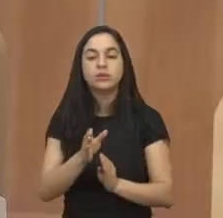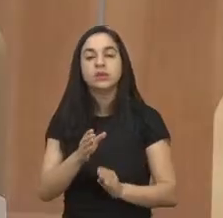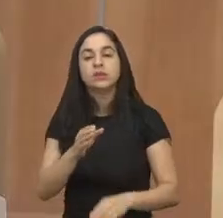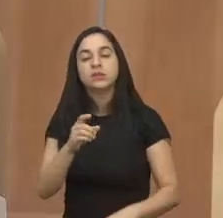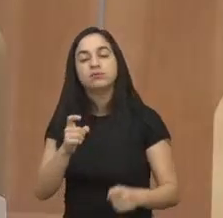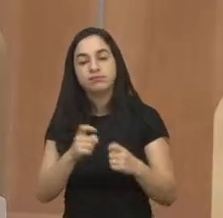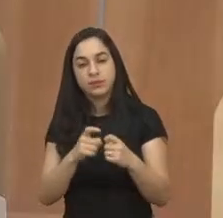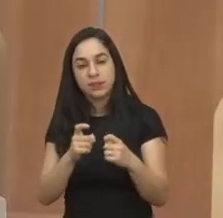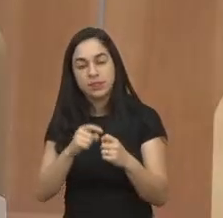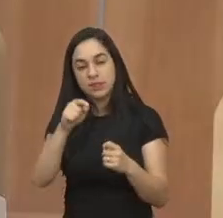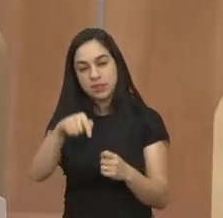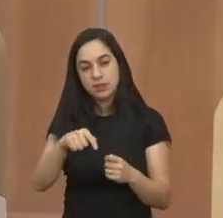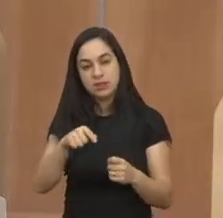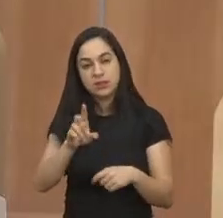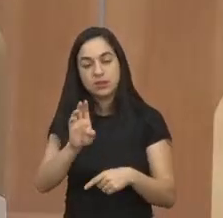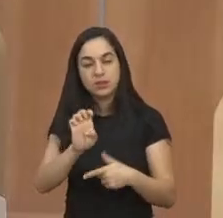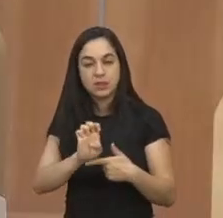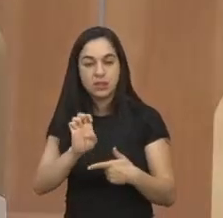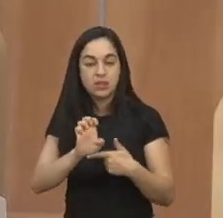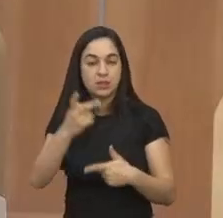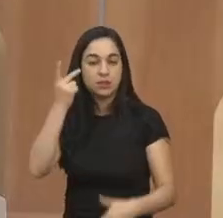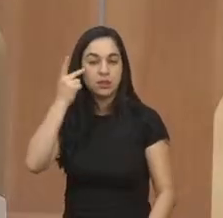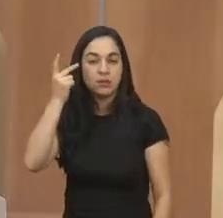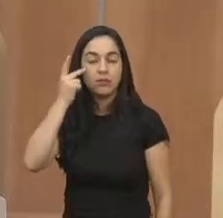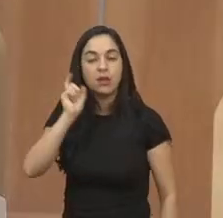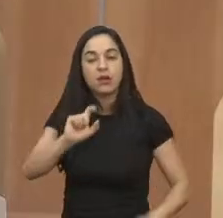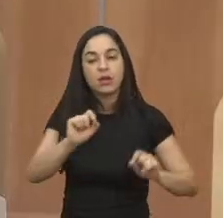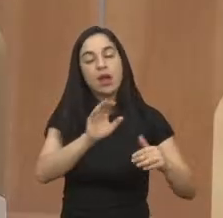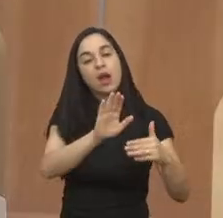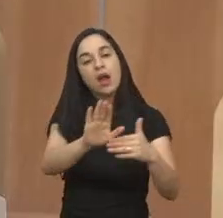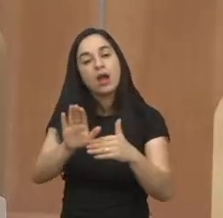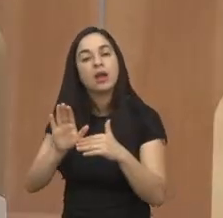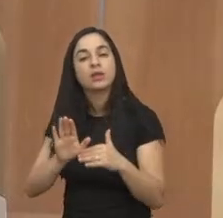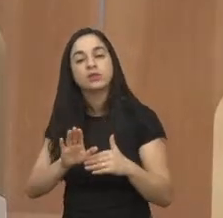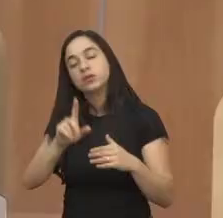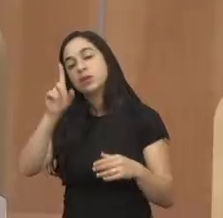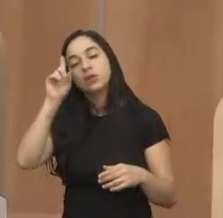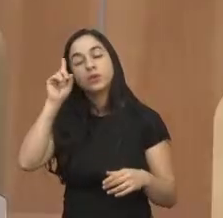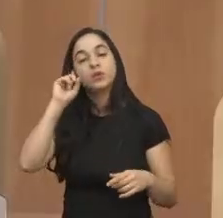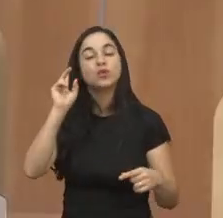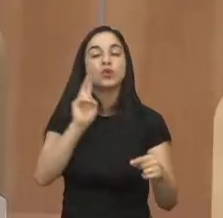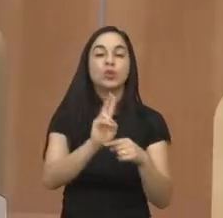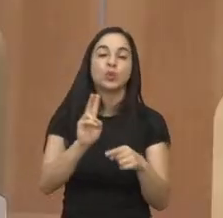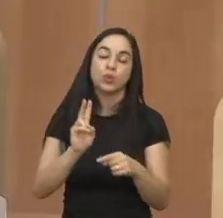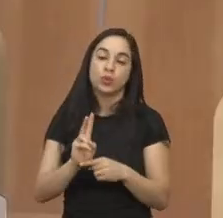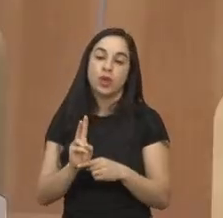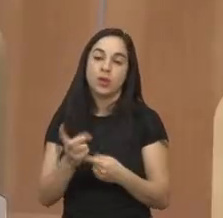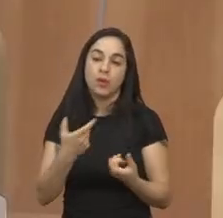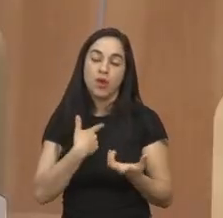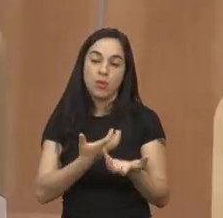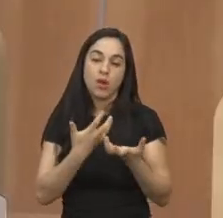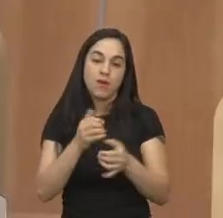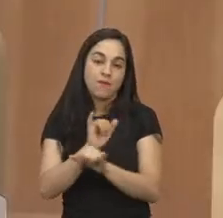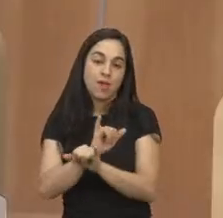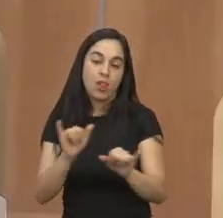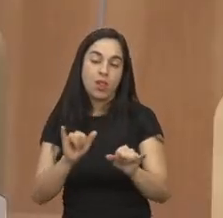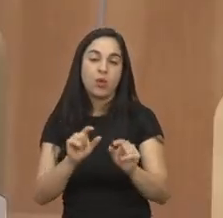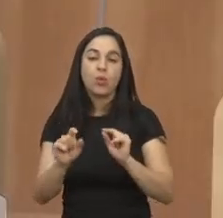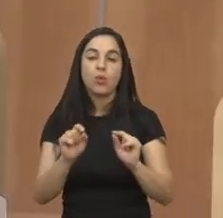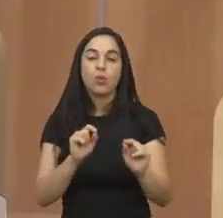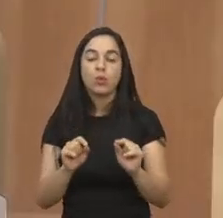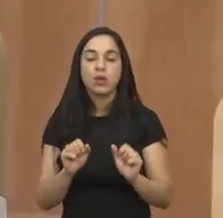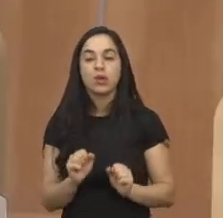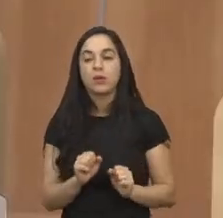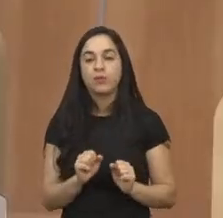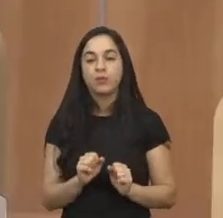que acaba norteando a ação do dia a dia. O que eu quero dizer? Que tanto a